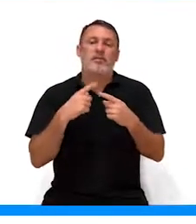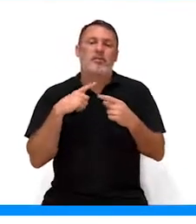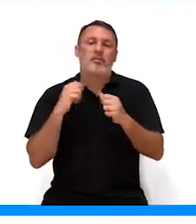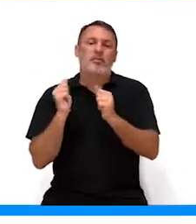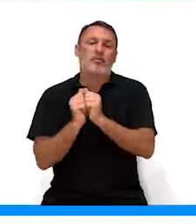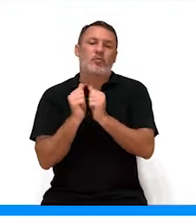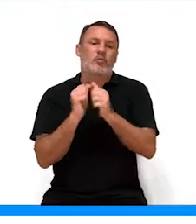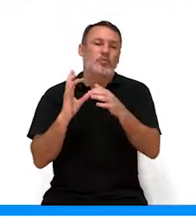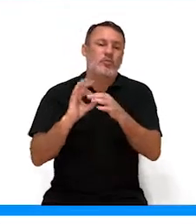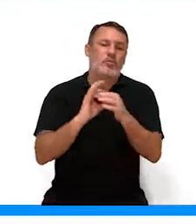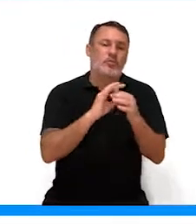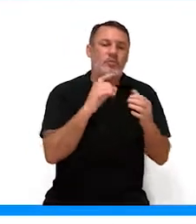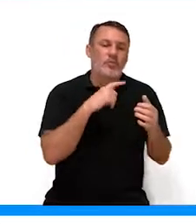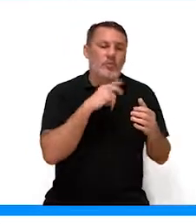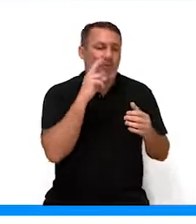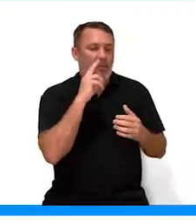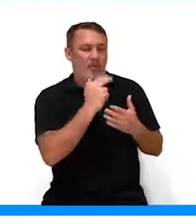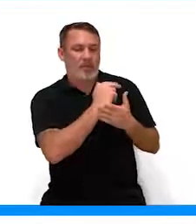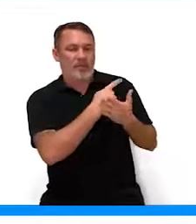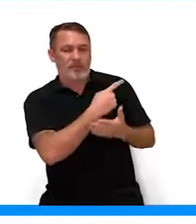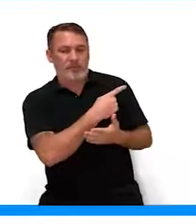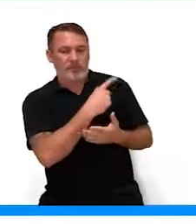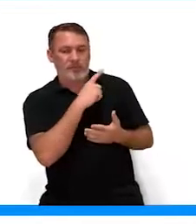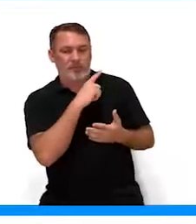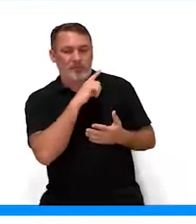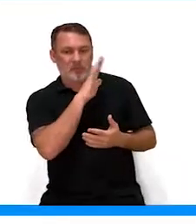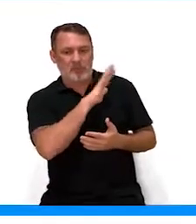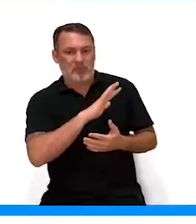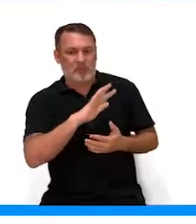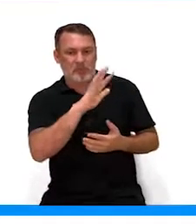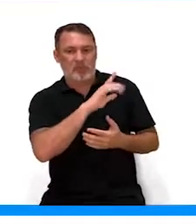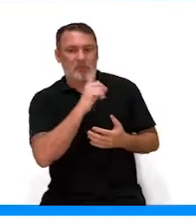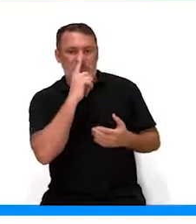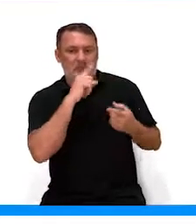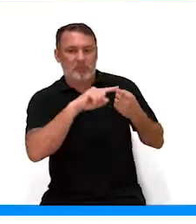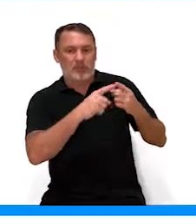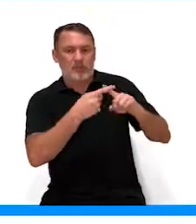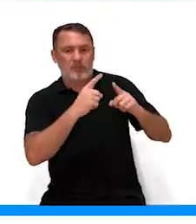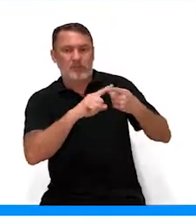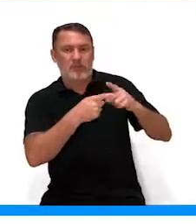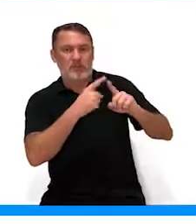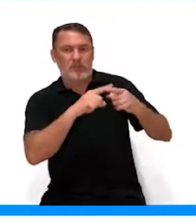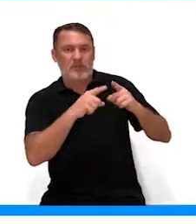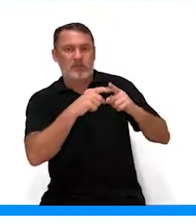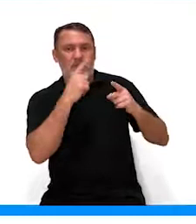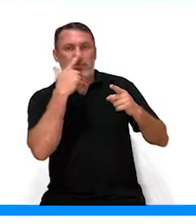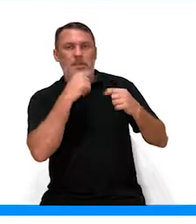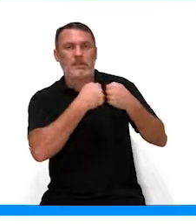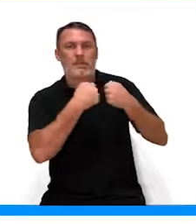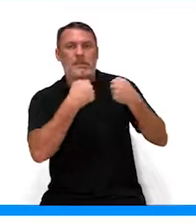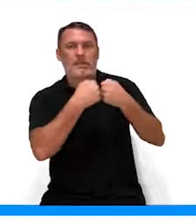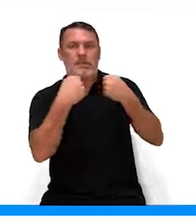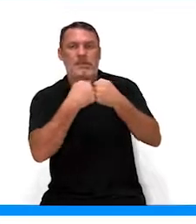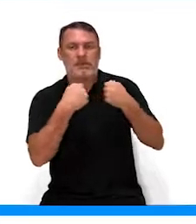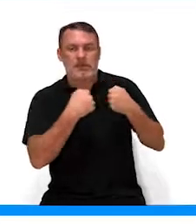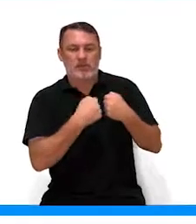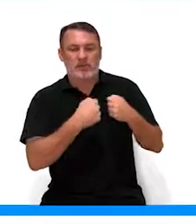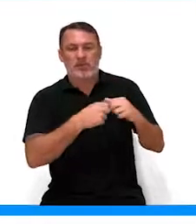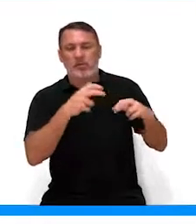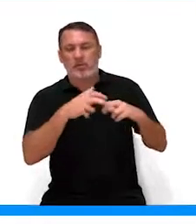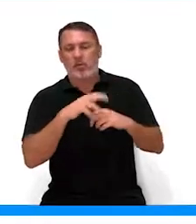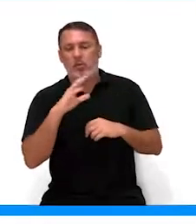colágeno. Elas vão se unindo por determinados pontos, como vocês podem ver aí na imagem, e isso confere uma